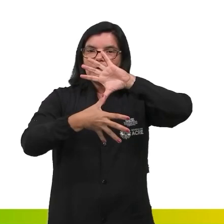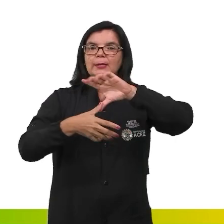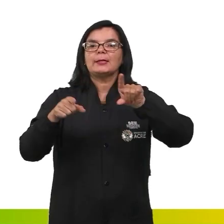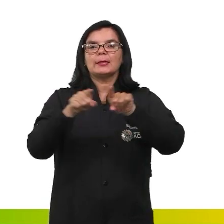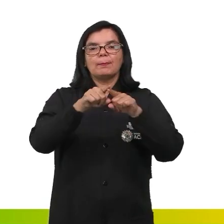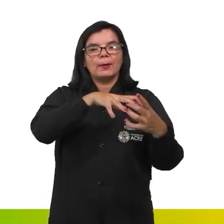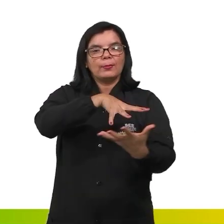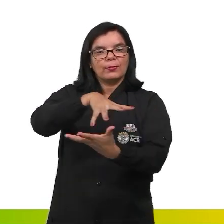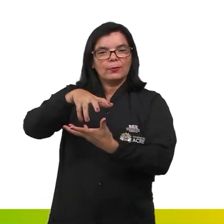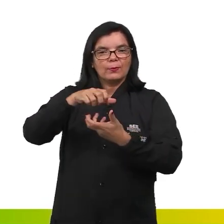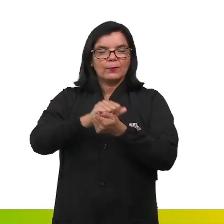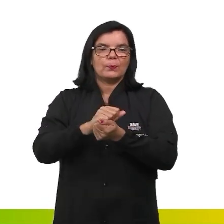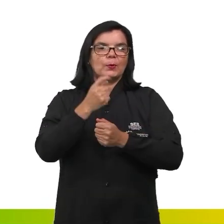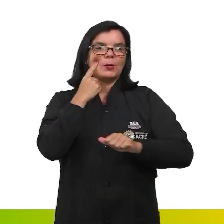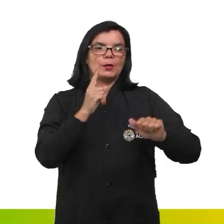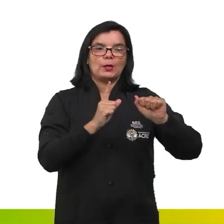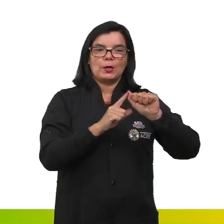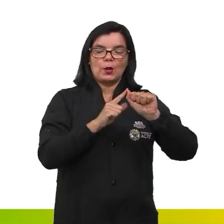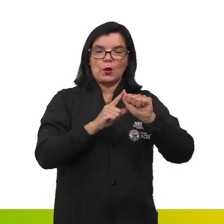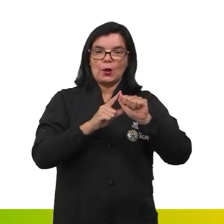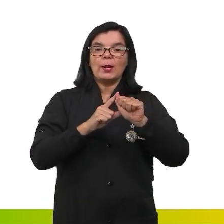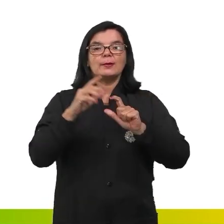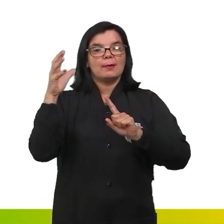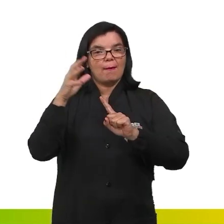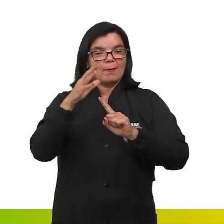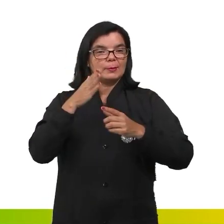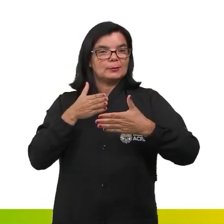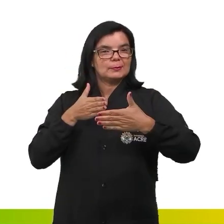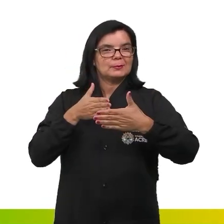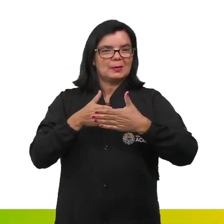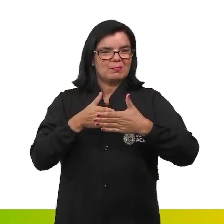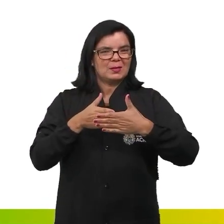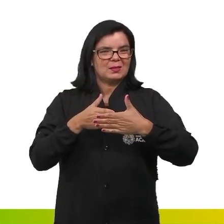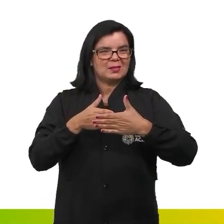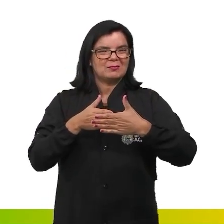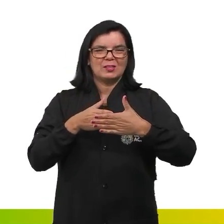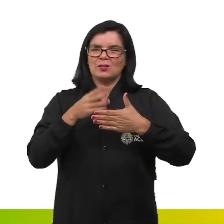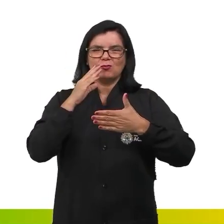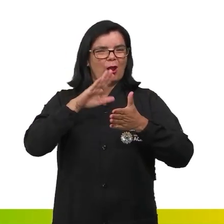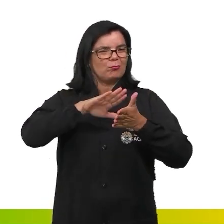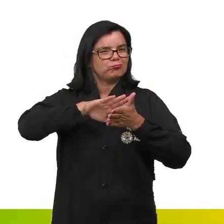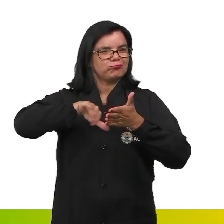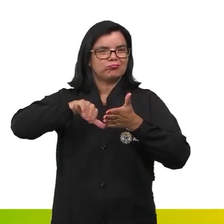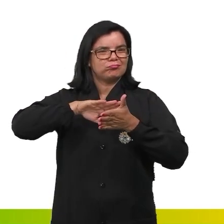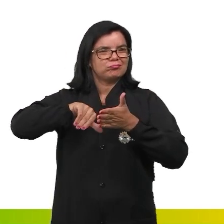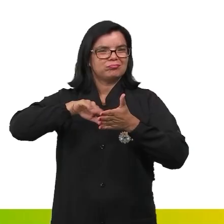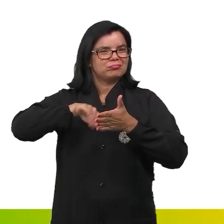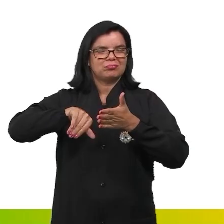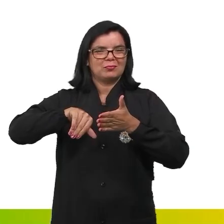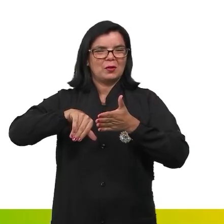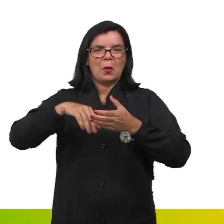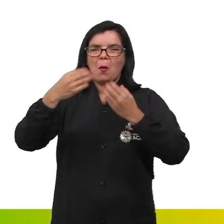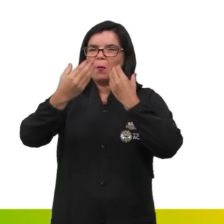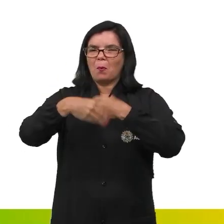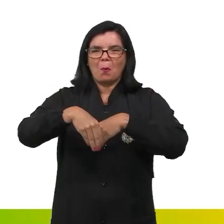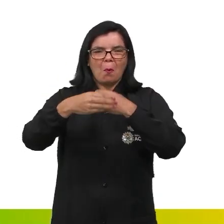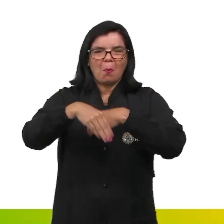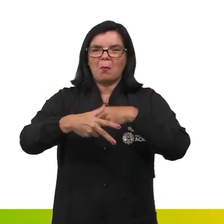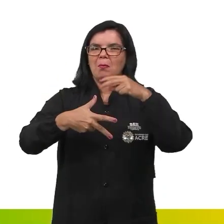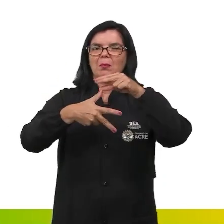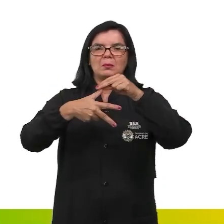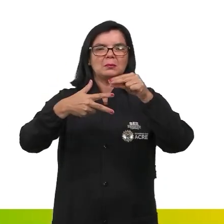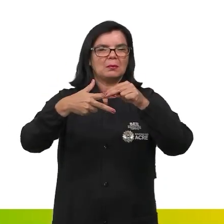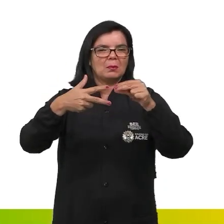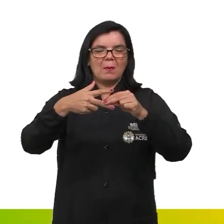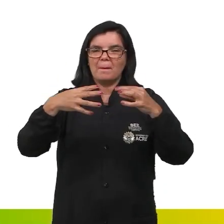mundo? Vamos ver, letra A, a influência da cultura espanhola se limita, não. Quando falar se limita, você já... Isso aqui, galera, em concurso, em Enem,